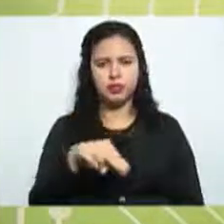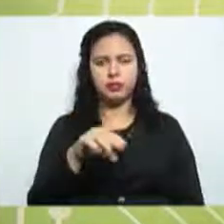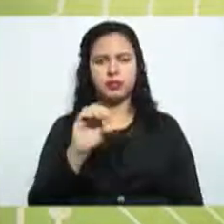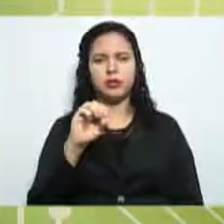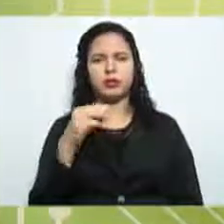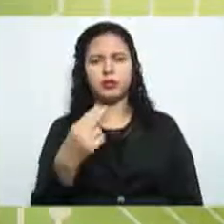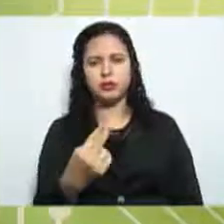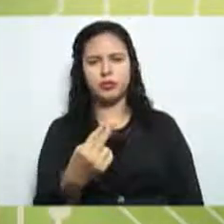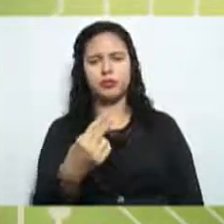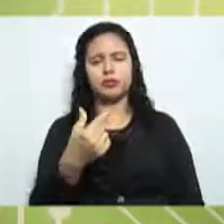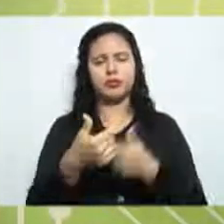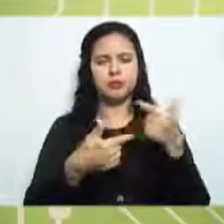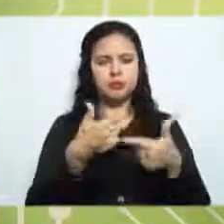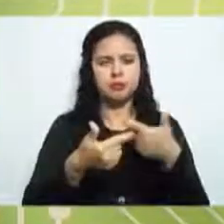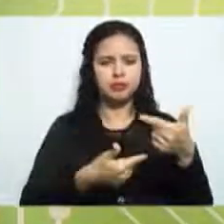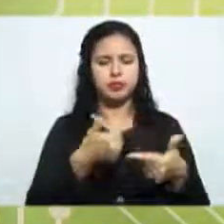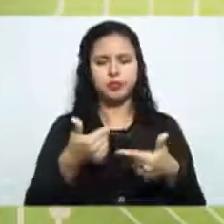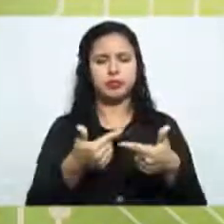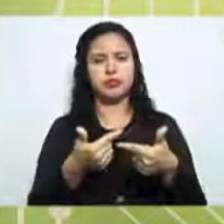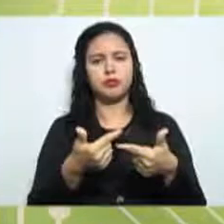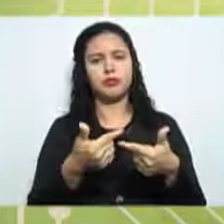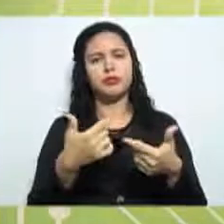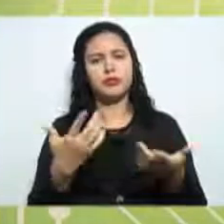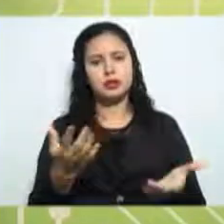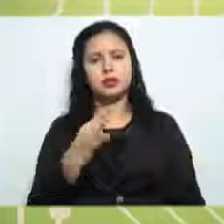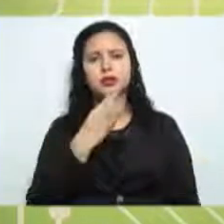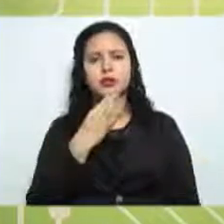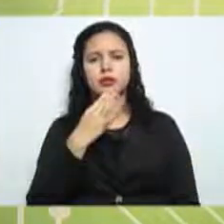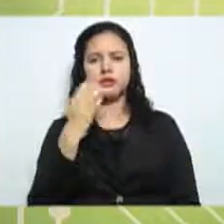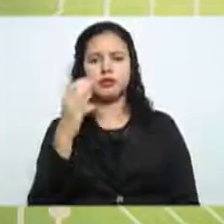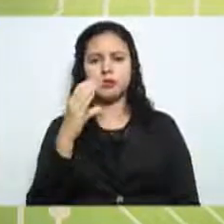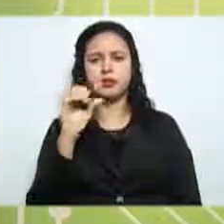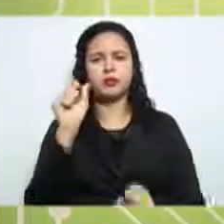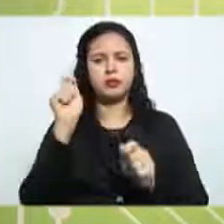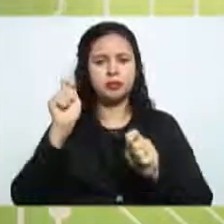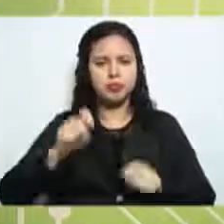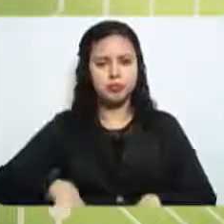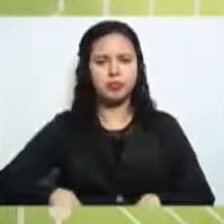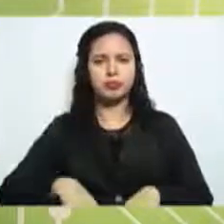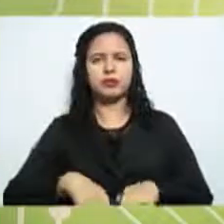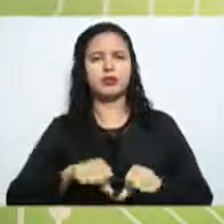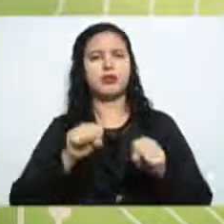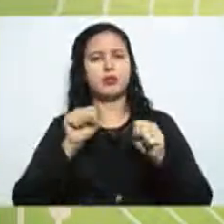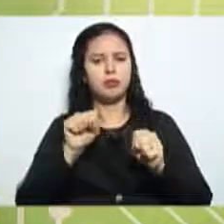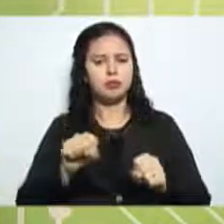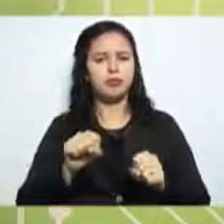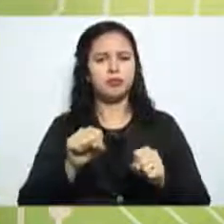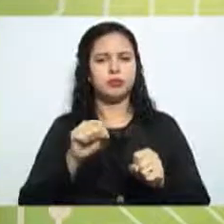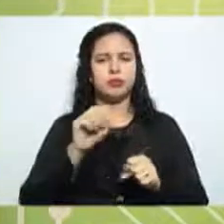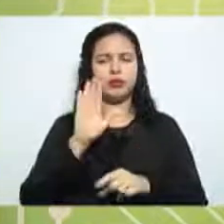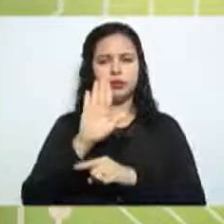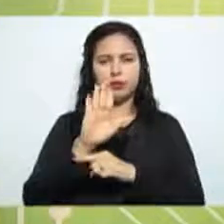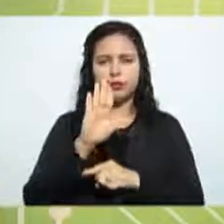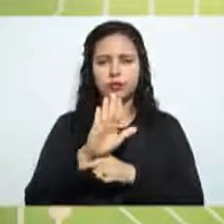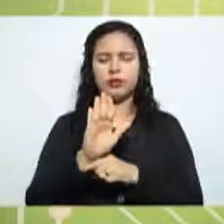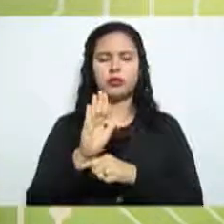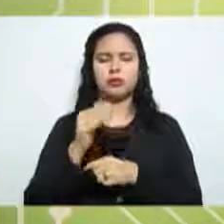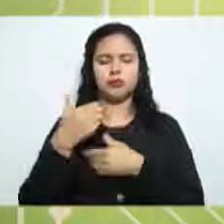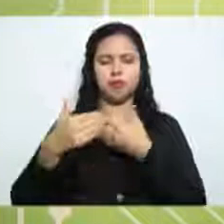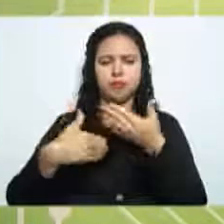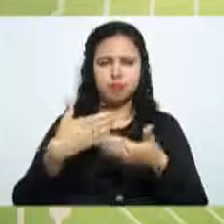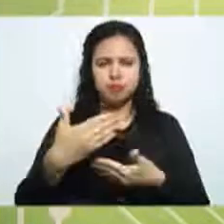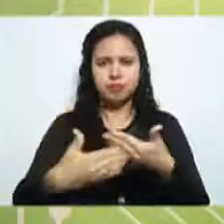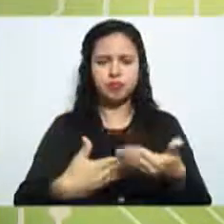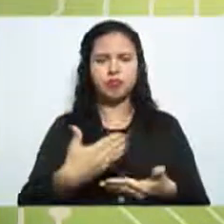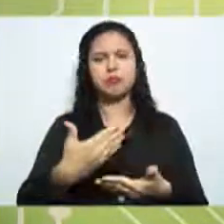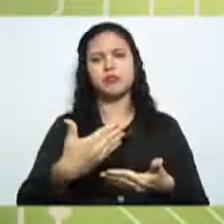muito intuitiva. No entanto, o conhecimento científico ele pode ajudar a gente a fazer o processo produtivo ocorrer de uma maneira mais